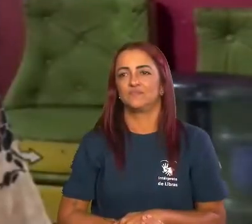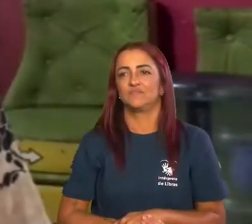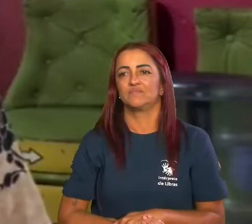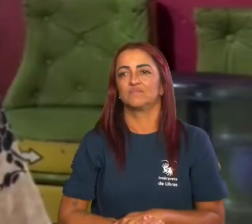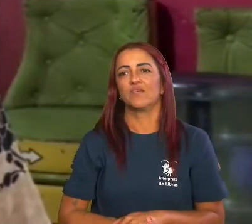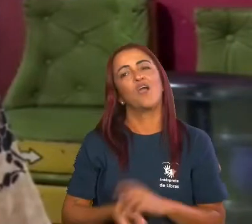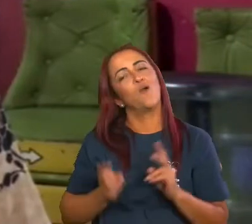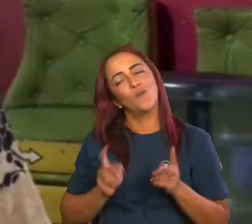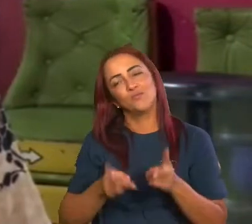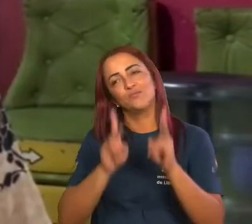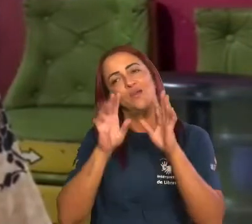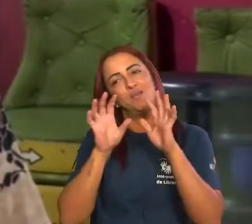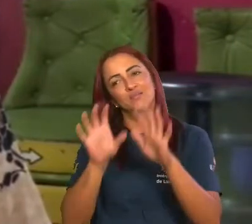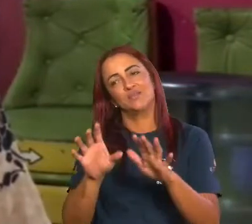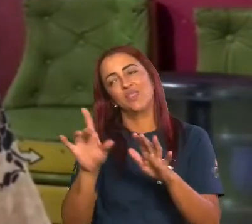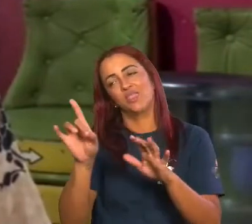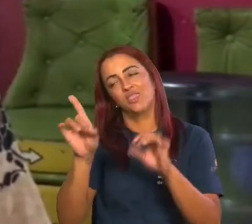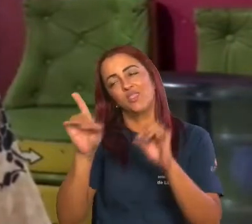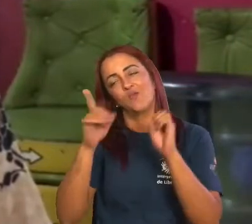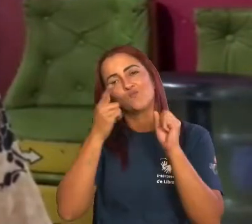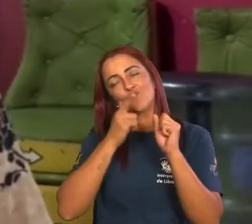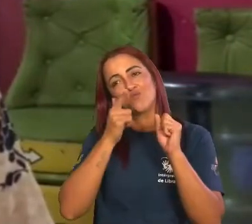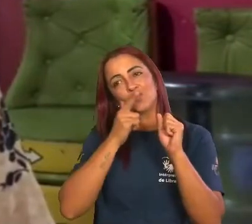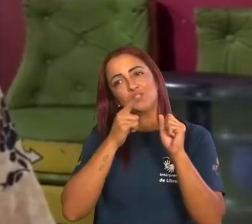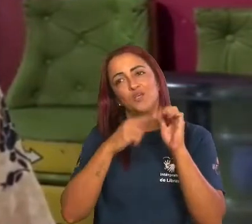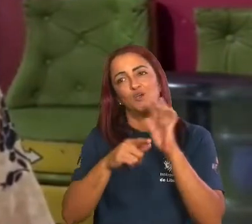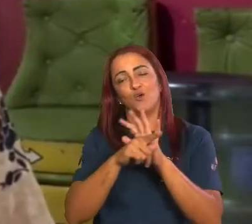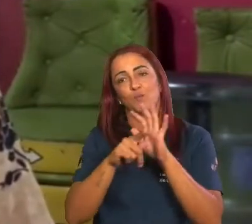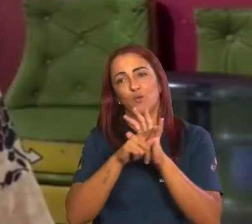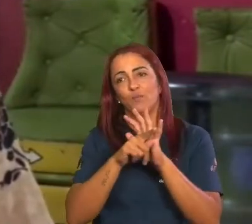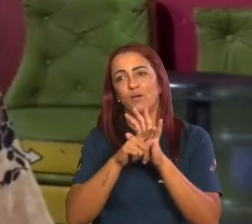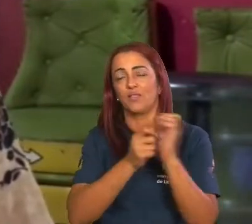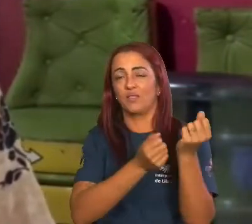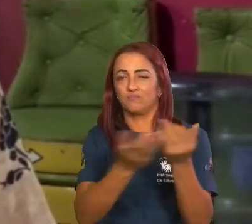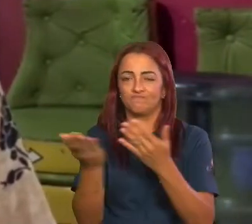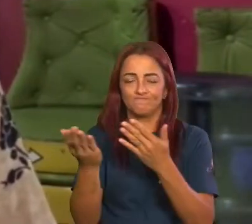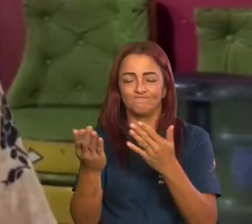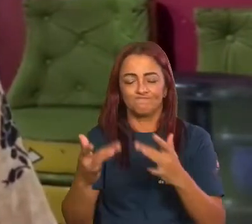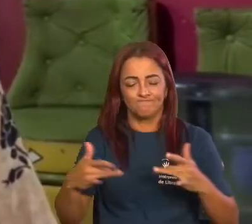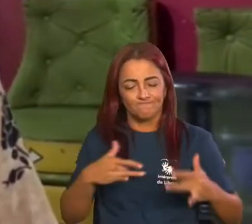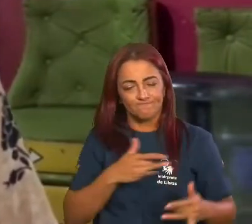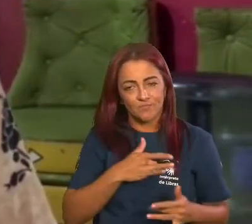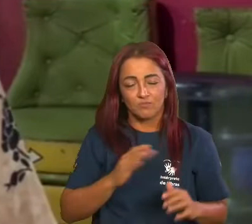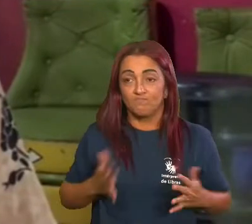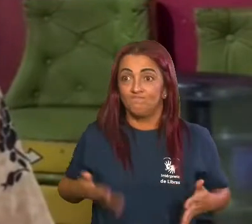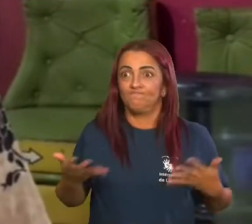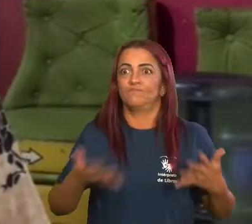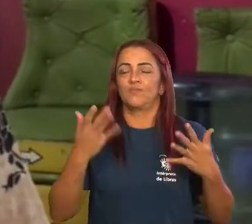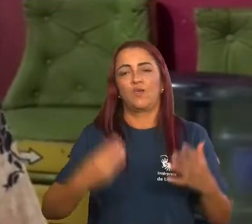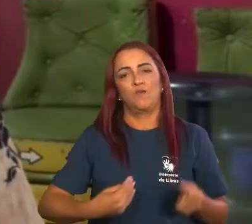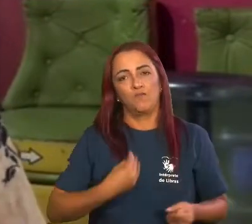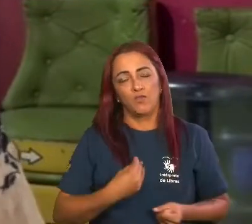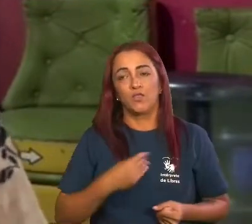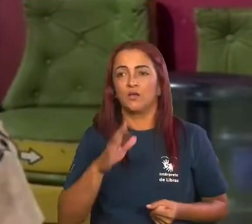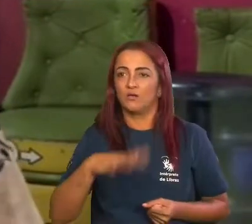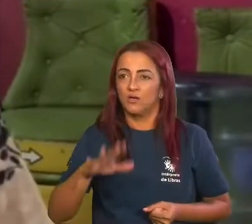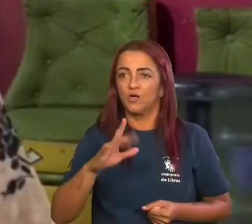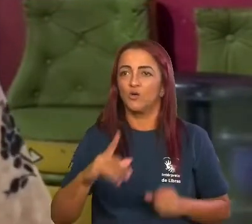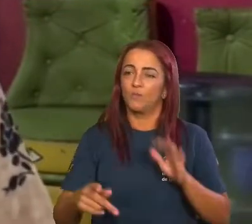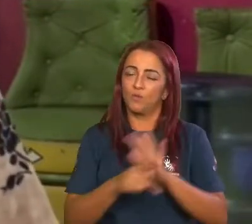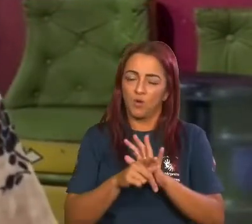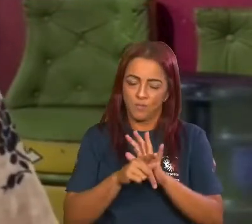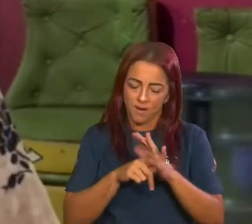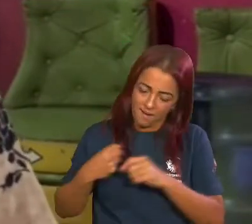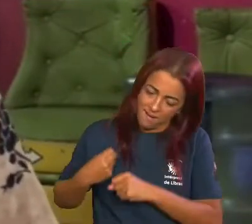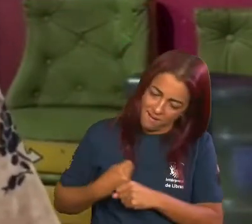Que ele continue assim, que Deus consiga dar muito vigor, muita vida, para que ele possa seguir por